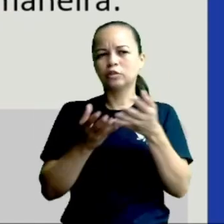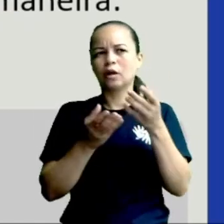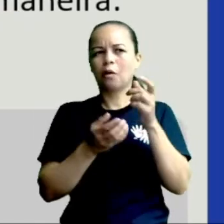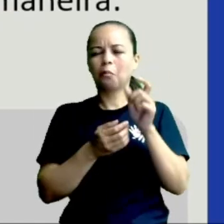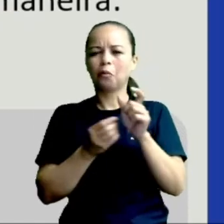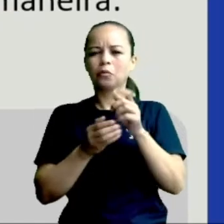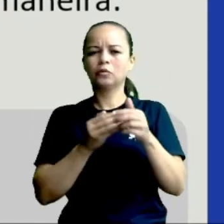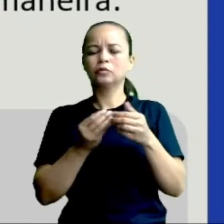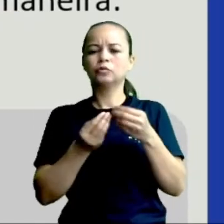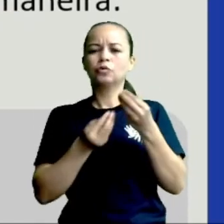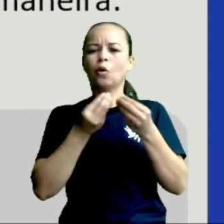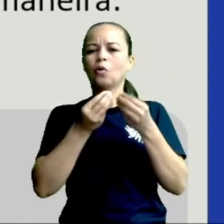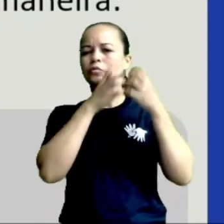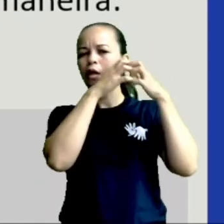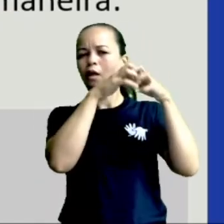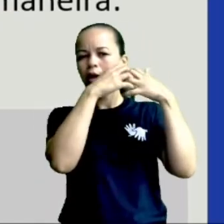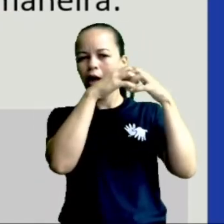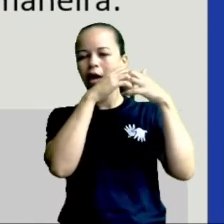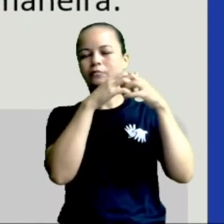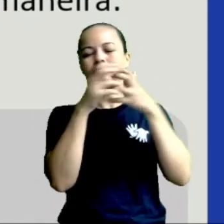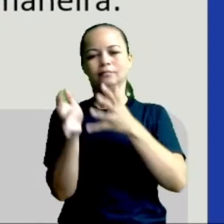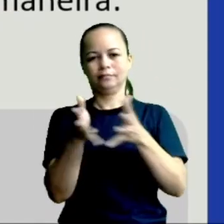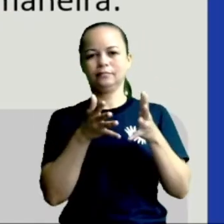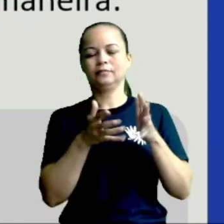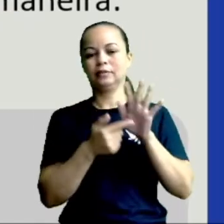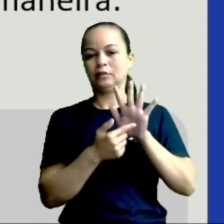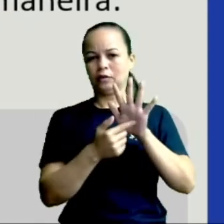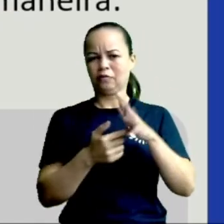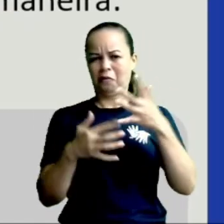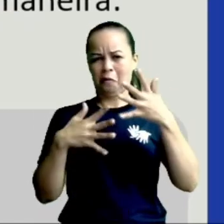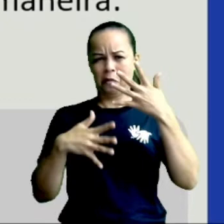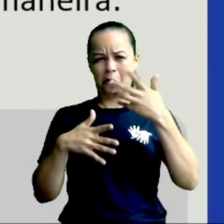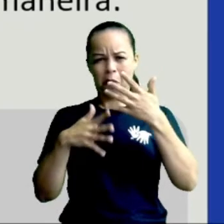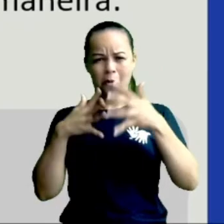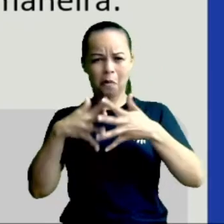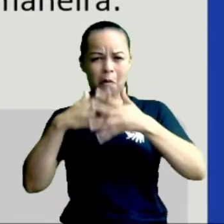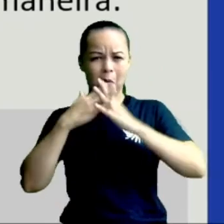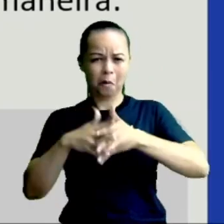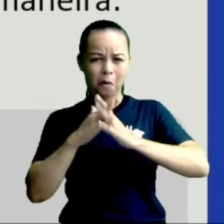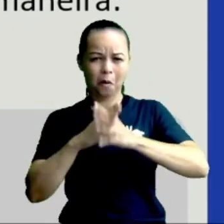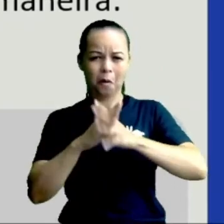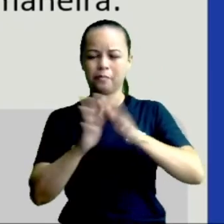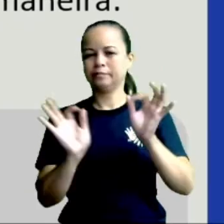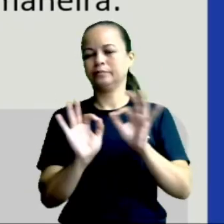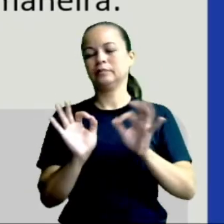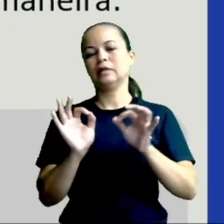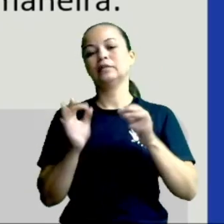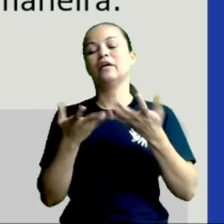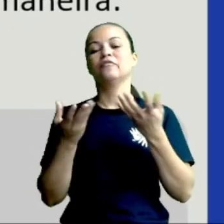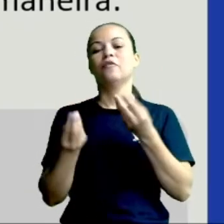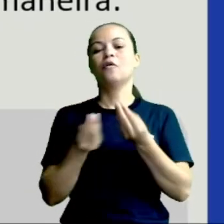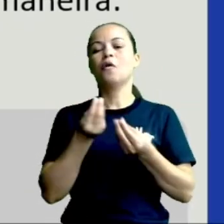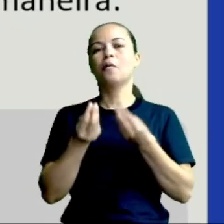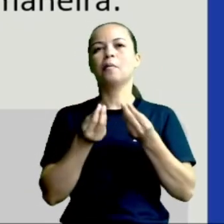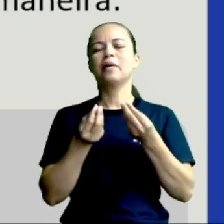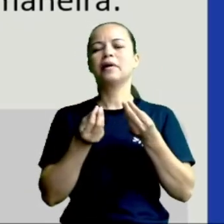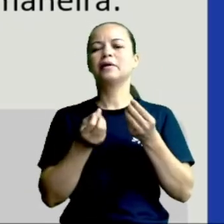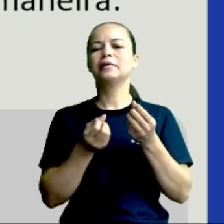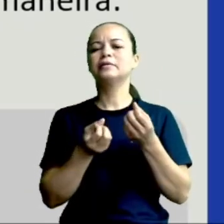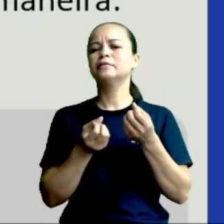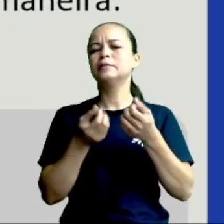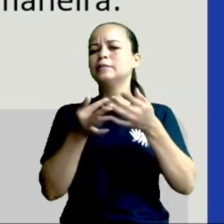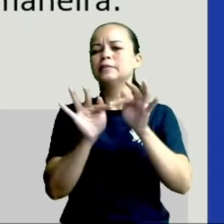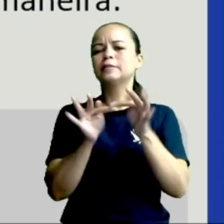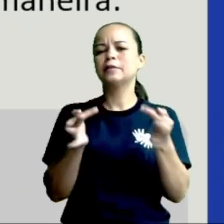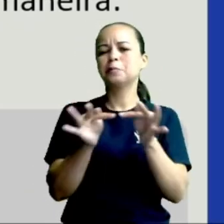um pouquinho assim nosso raciocínio tá porque eu não vou complicar que tem uma forma bem simples operar mas